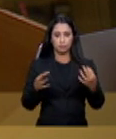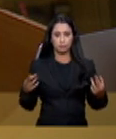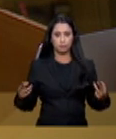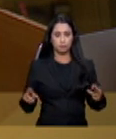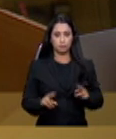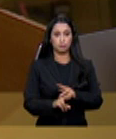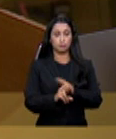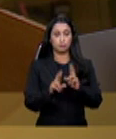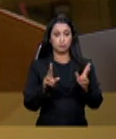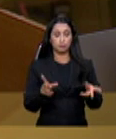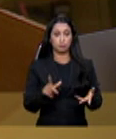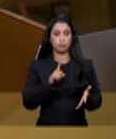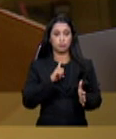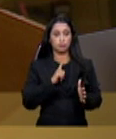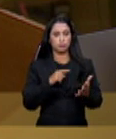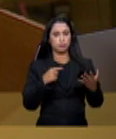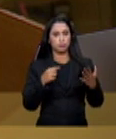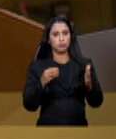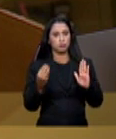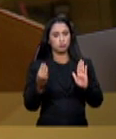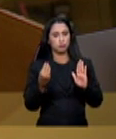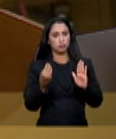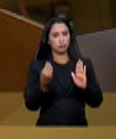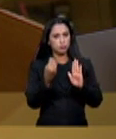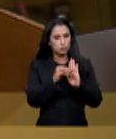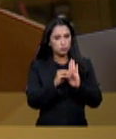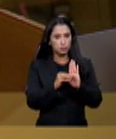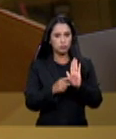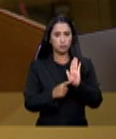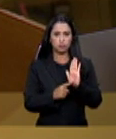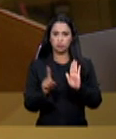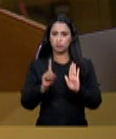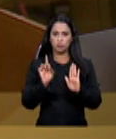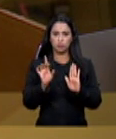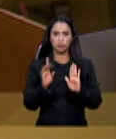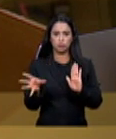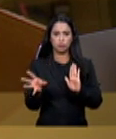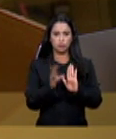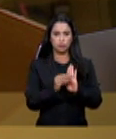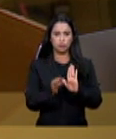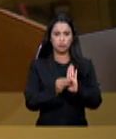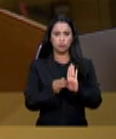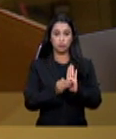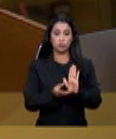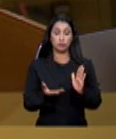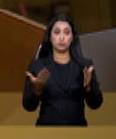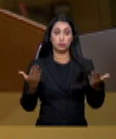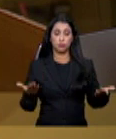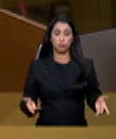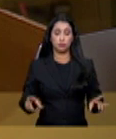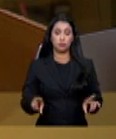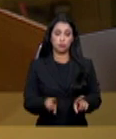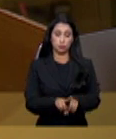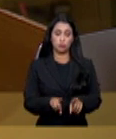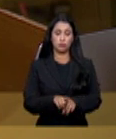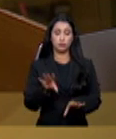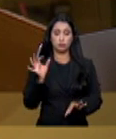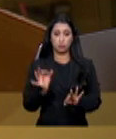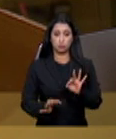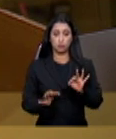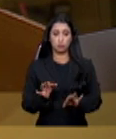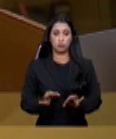à proposição do dispositivo e não quanto ao conteúdo das manifestações, também eu estou